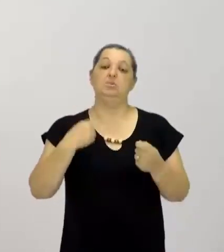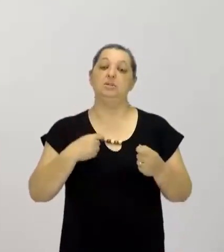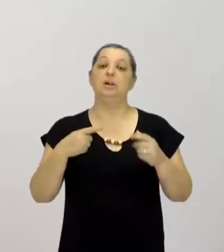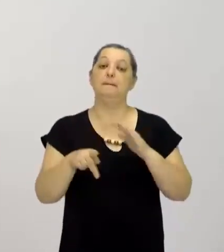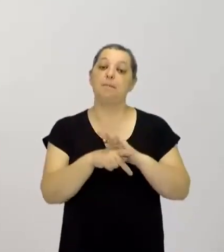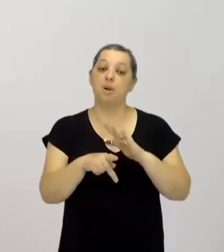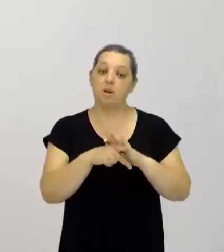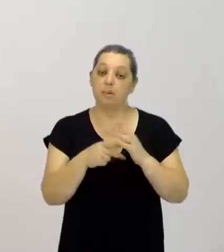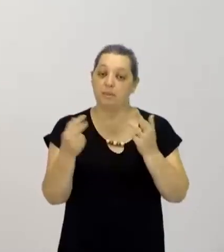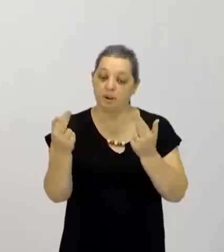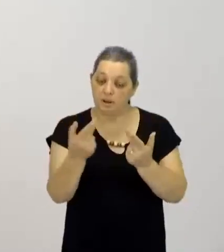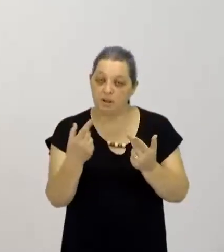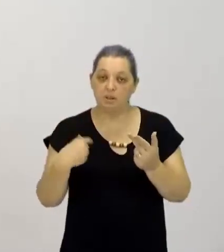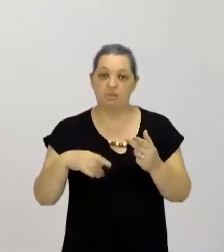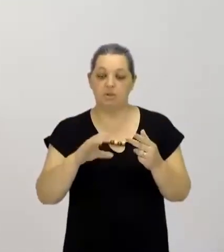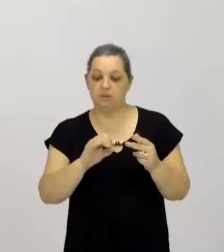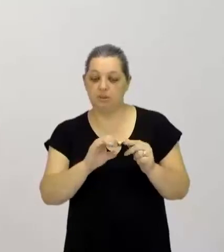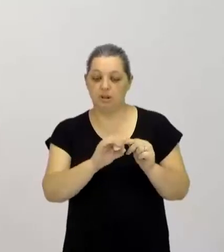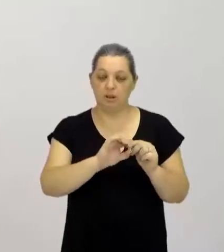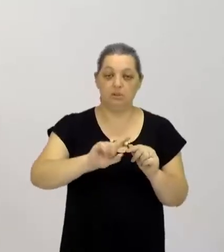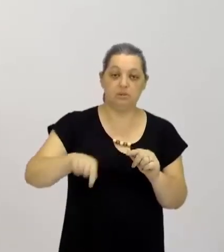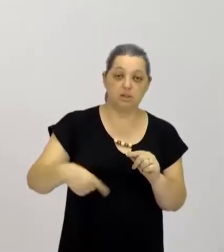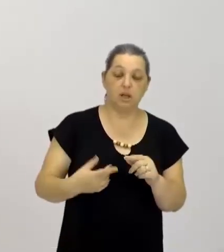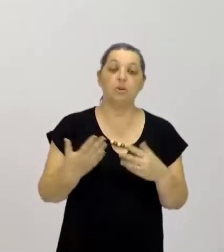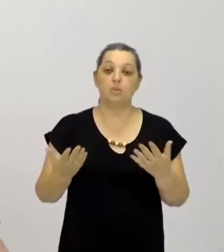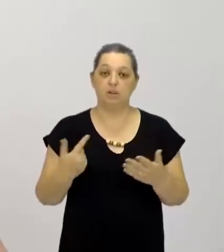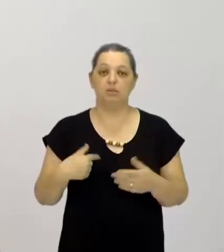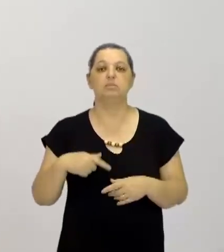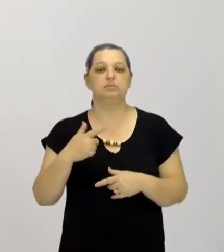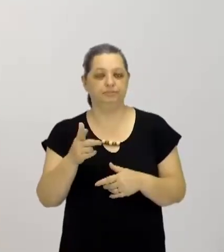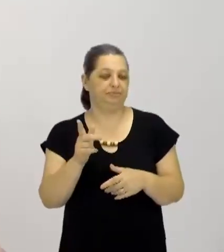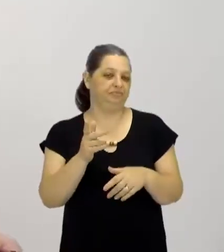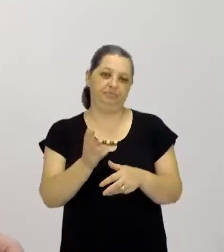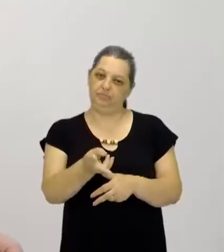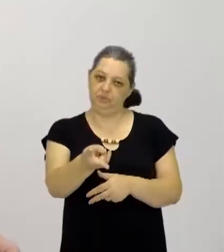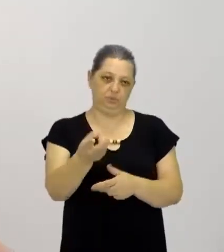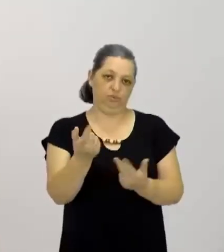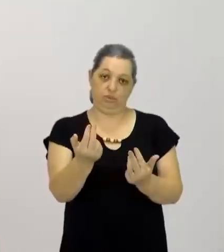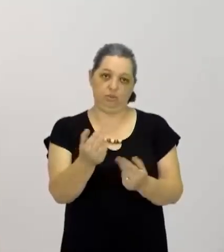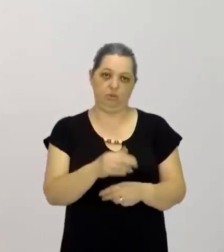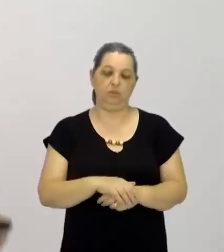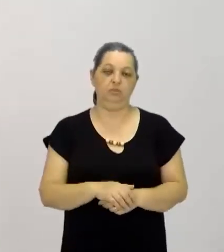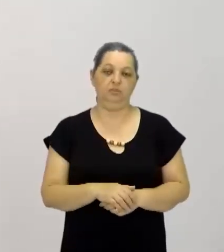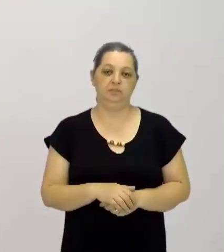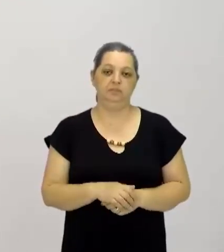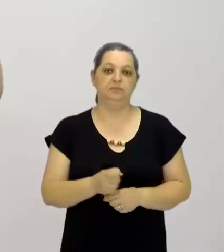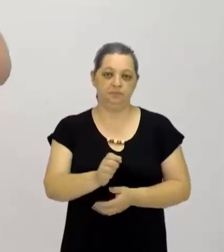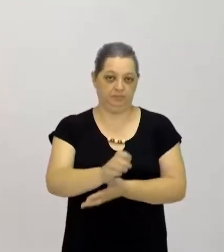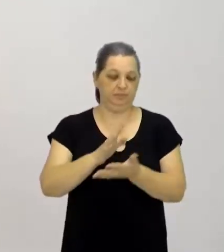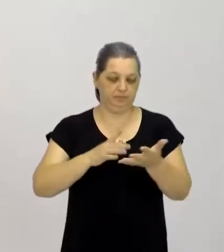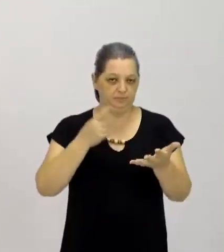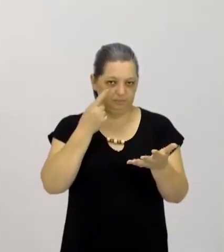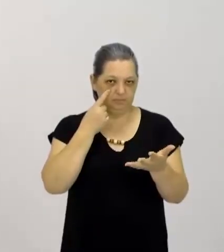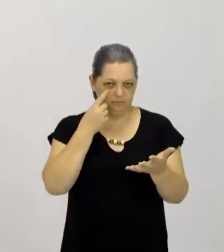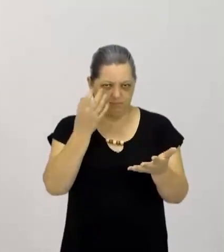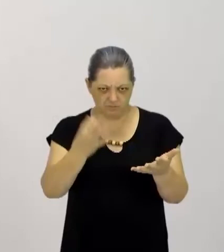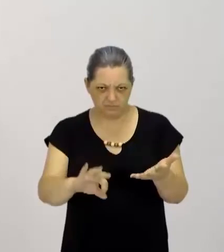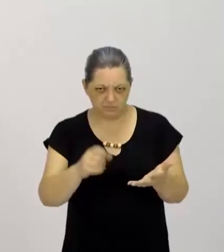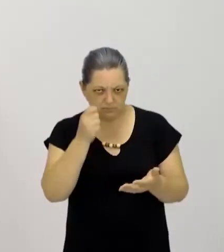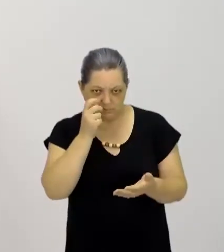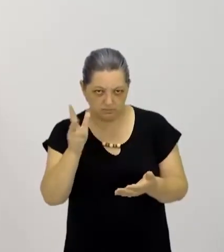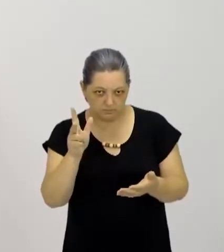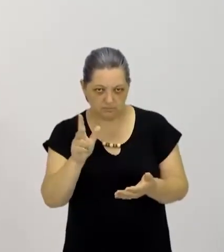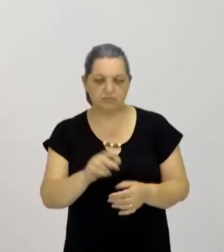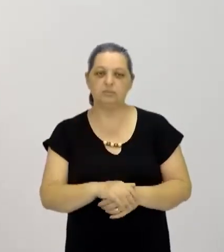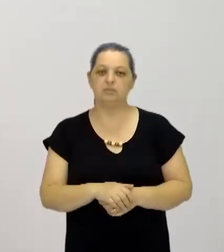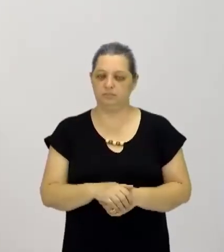de casas, vai aumentar zero embaixo. E aí transforma no decimal e faz o mesmo processo. Tudo bem? Vamos fazer uma atividade para ver se você realmente está esperto?